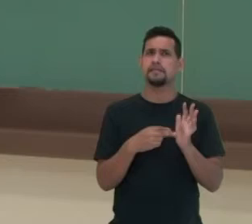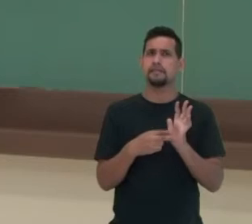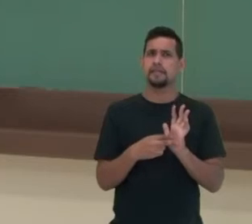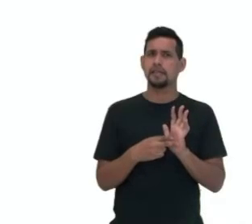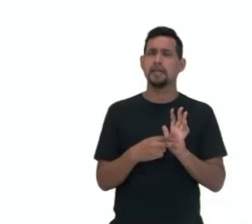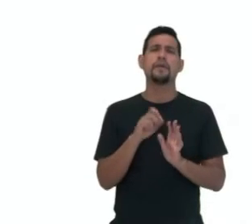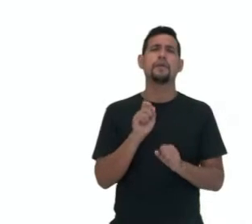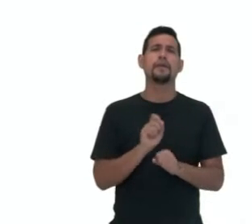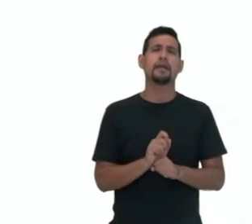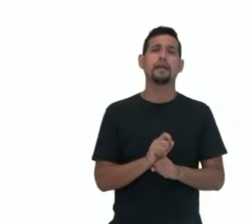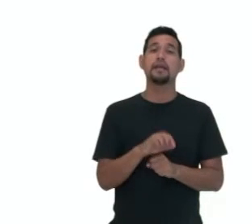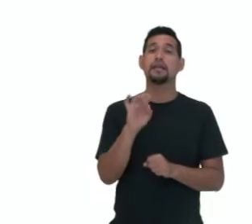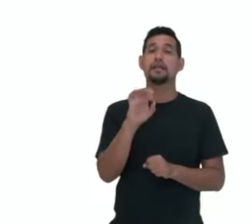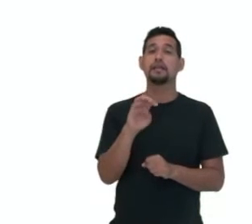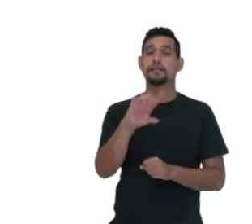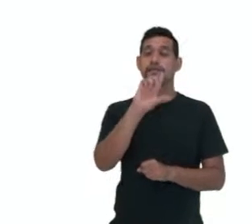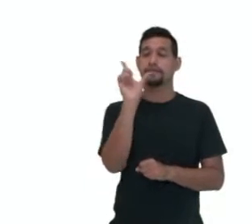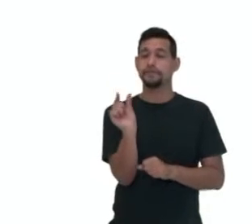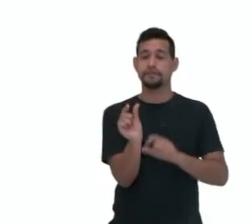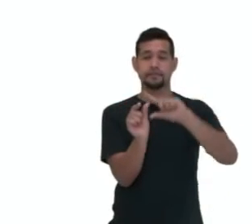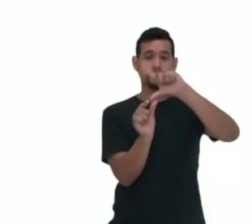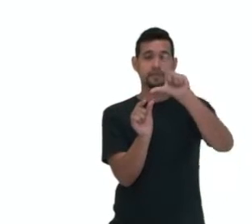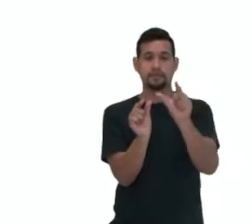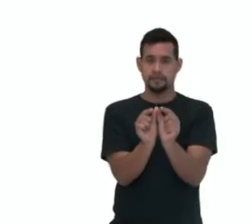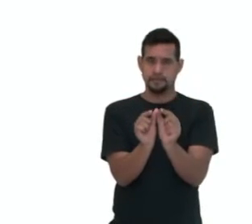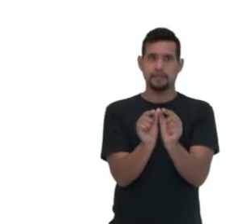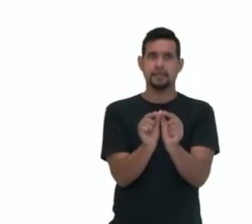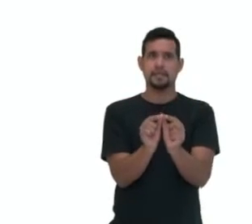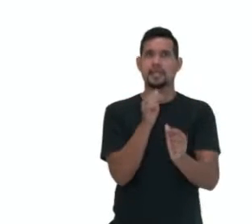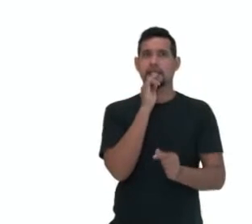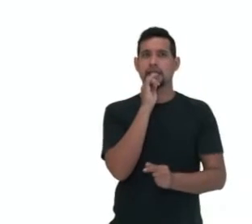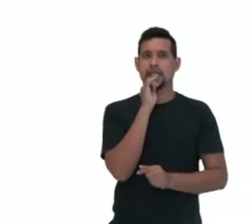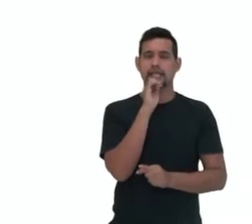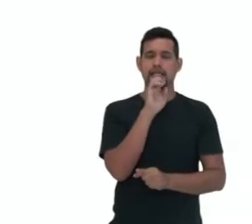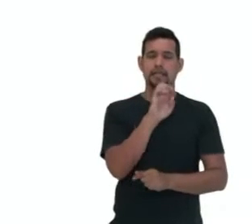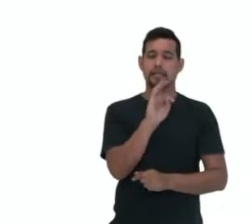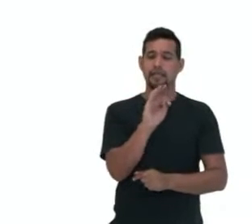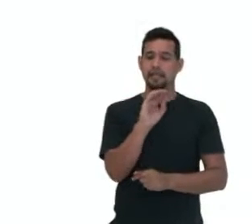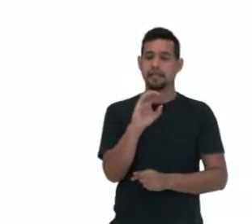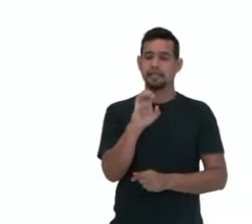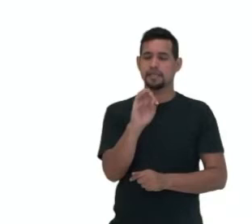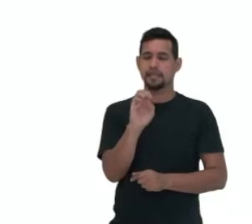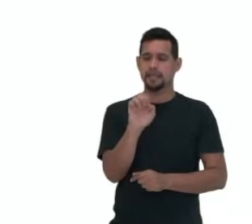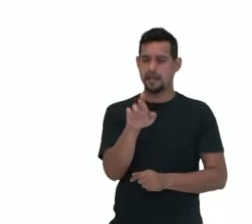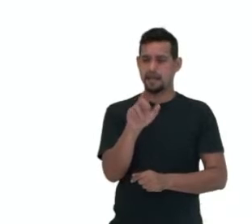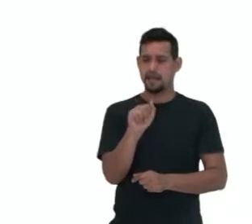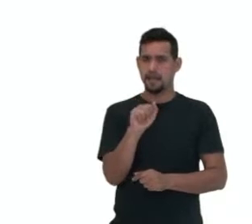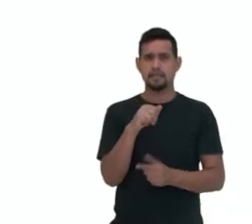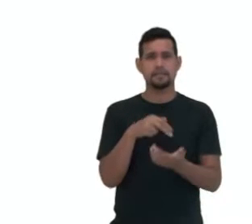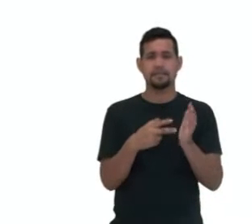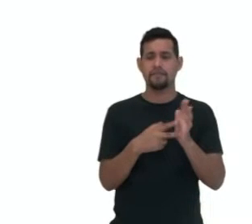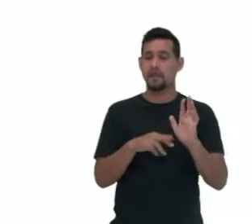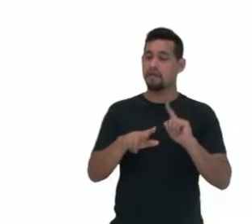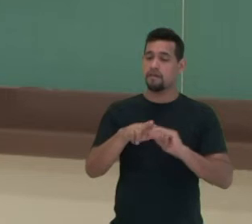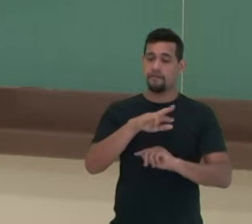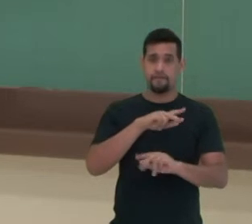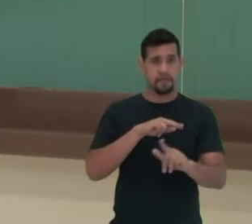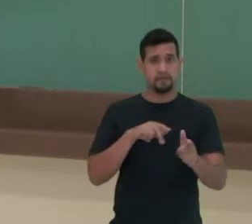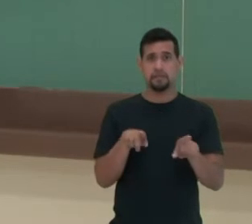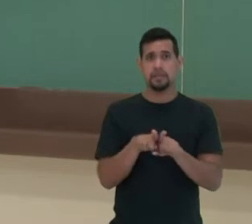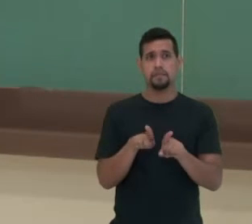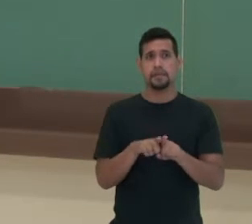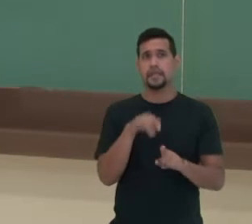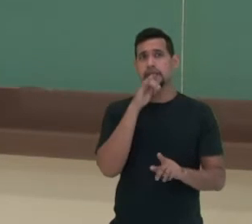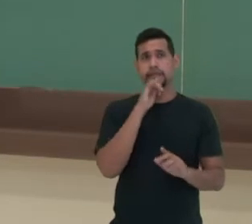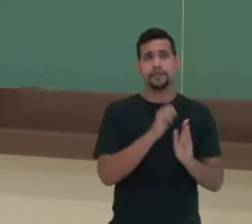etc., ela é uma abreviatura, ou melhor, ele é abreviada em etc., que significa entre outros.